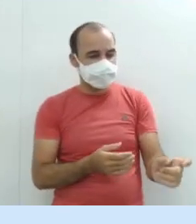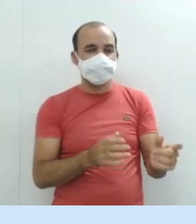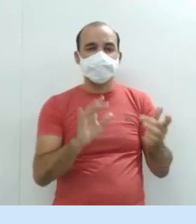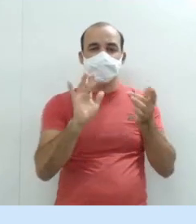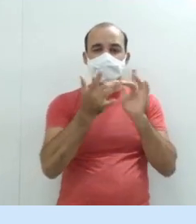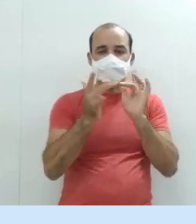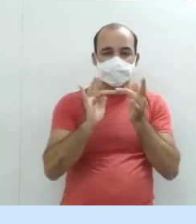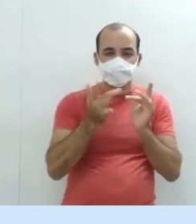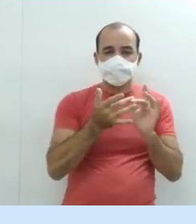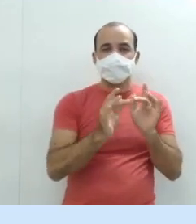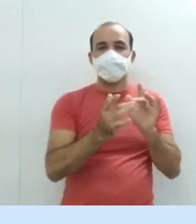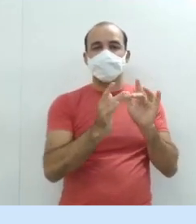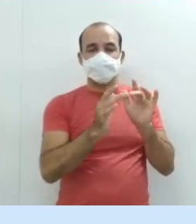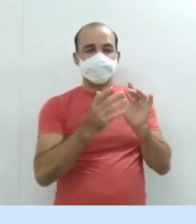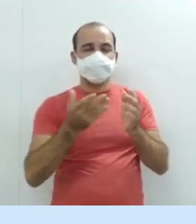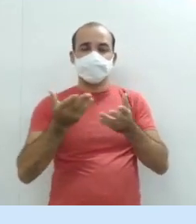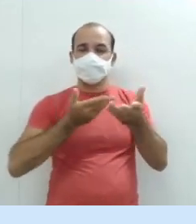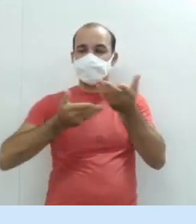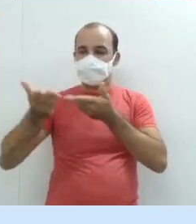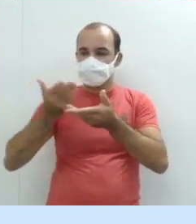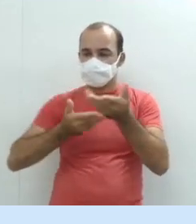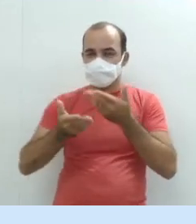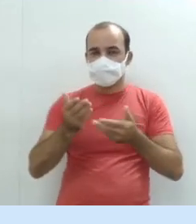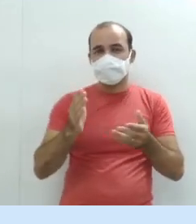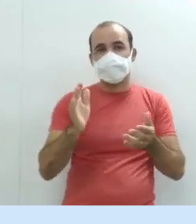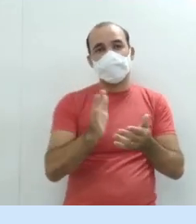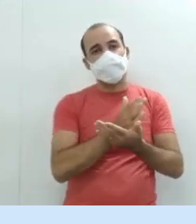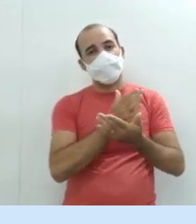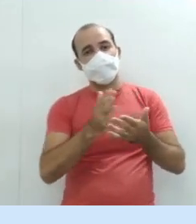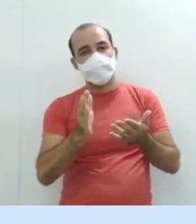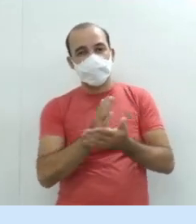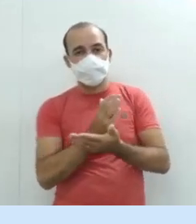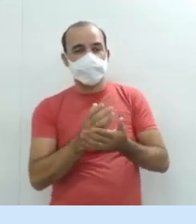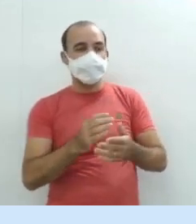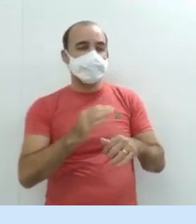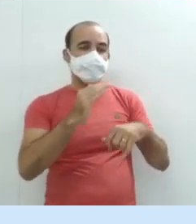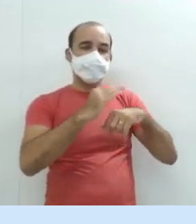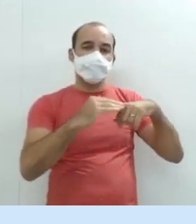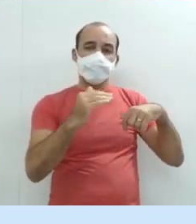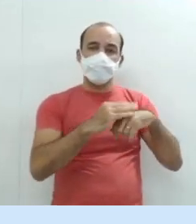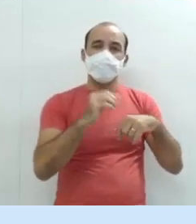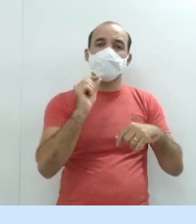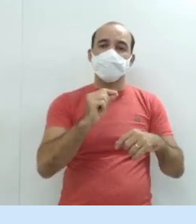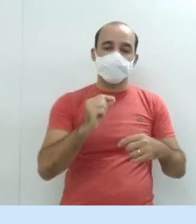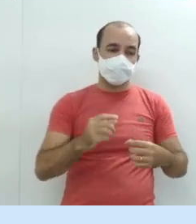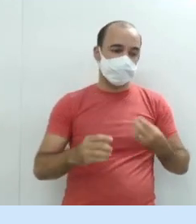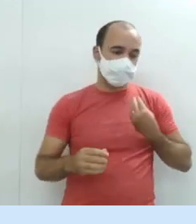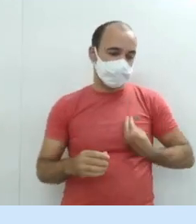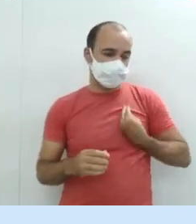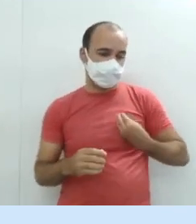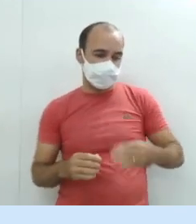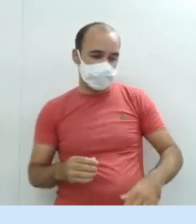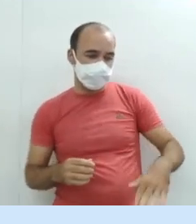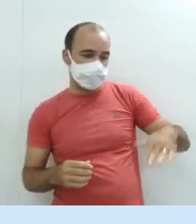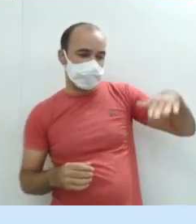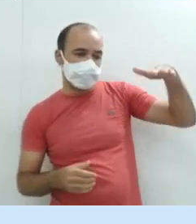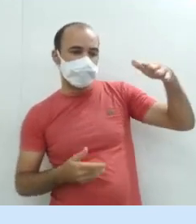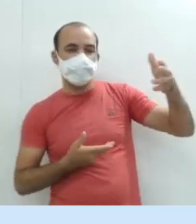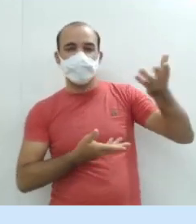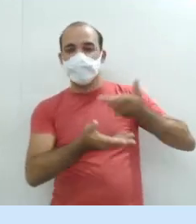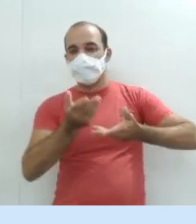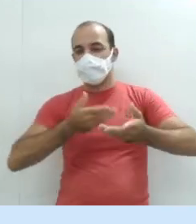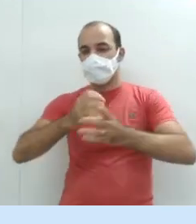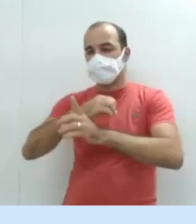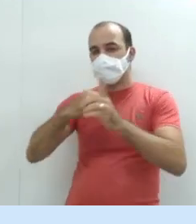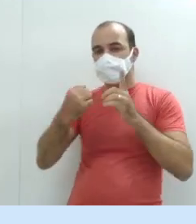Alguns chamam de pós-modernismo, né? Essa relação hoje, essa forma de se viver em sociedade hoje. É um